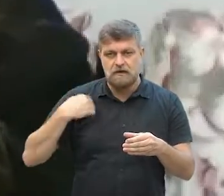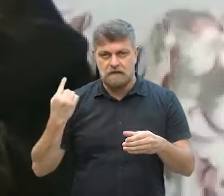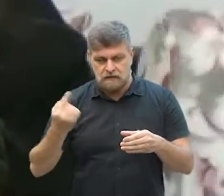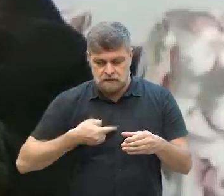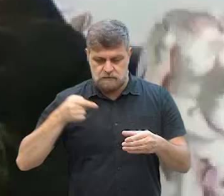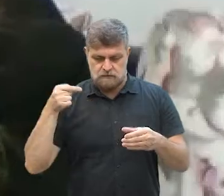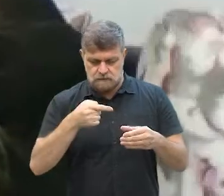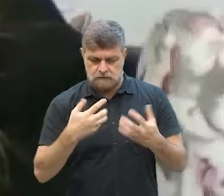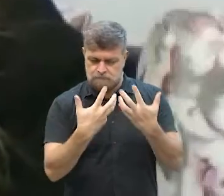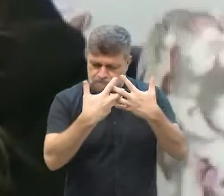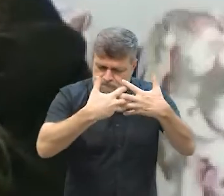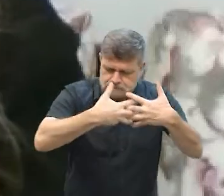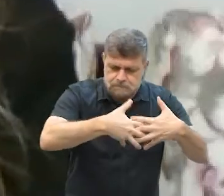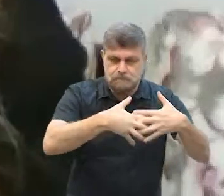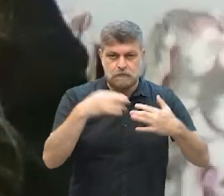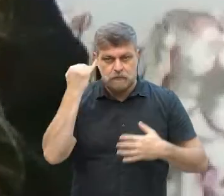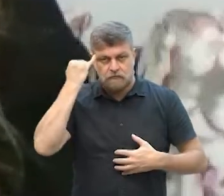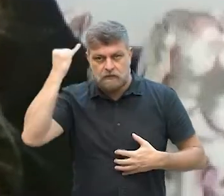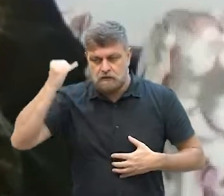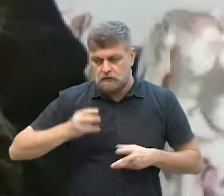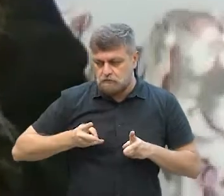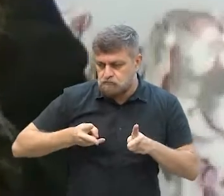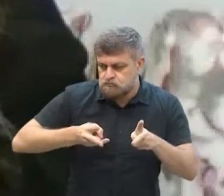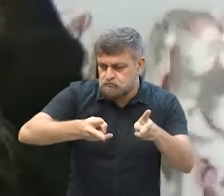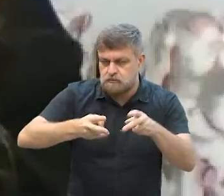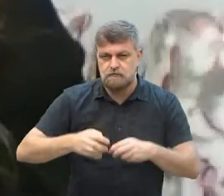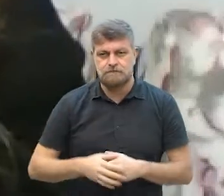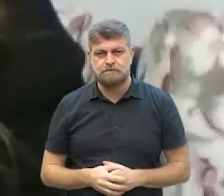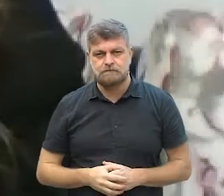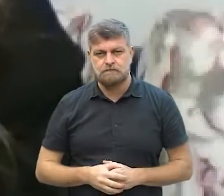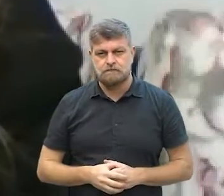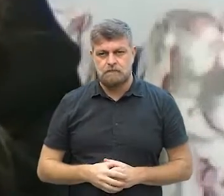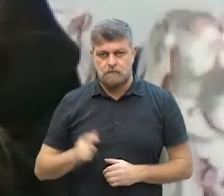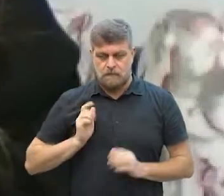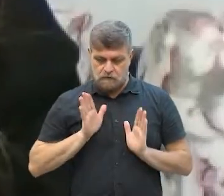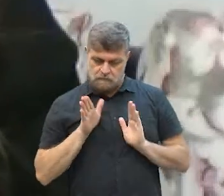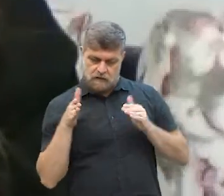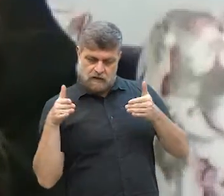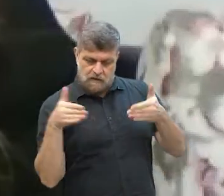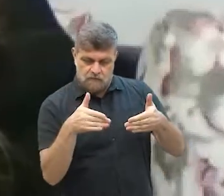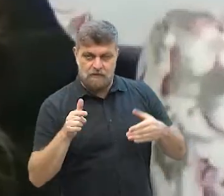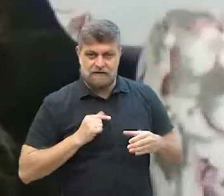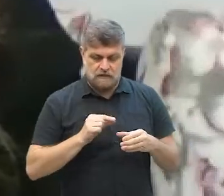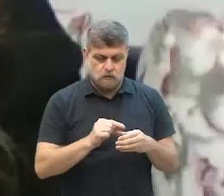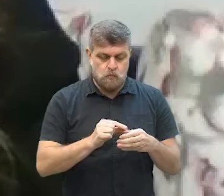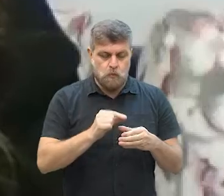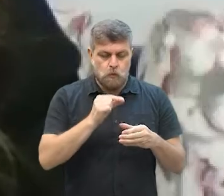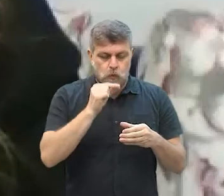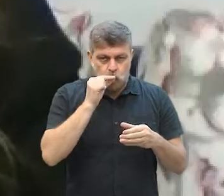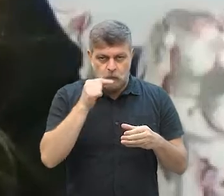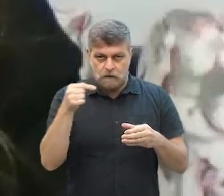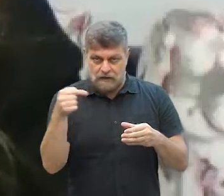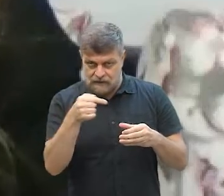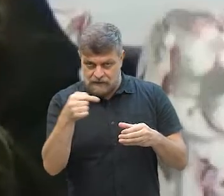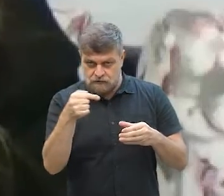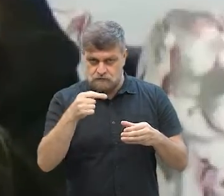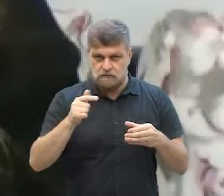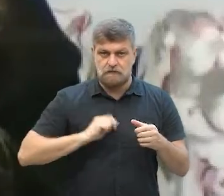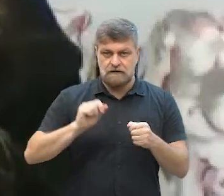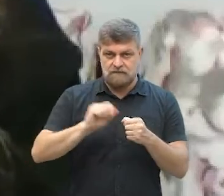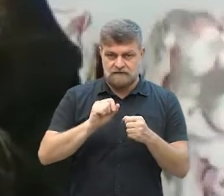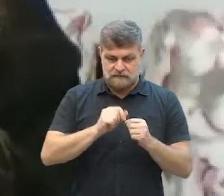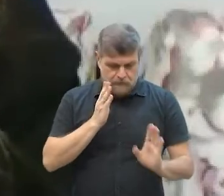com o desenvolvimento dessa ideia. Inicialmente, nosso foco era desenvolver um canudo que ele por si só